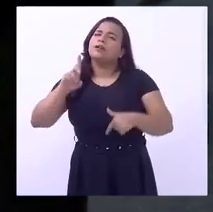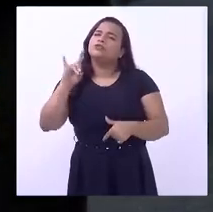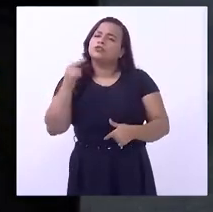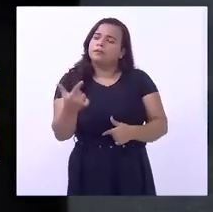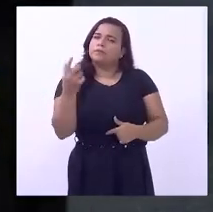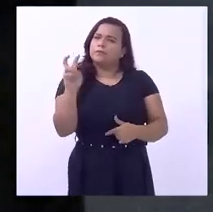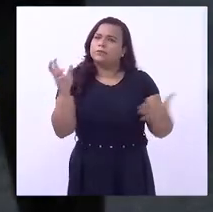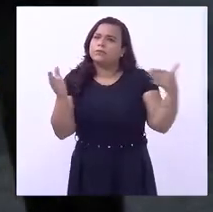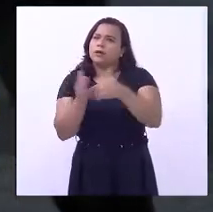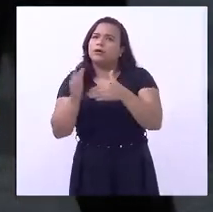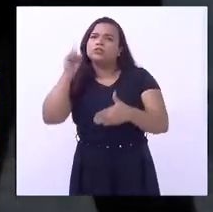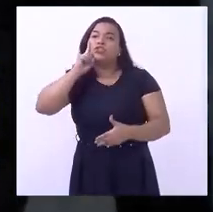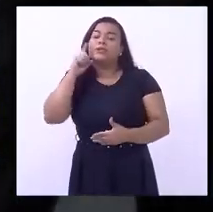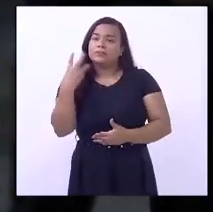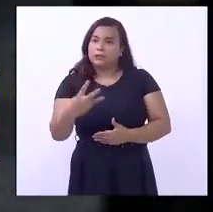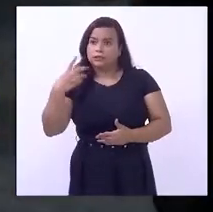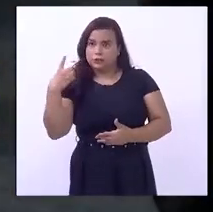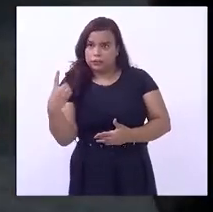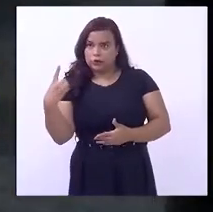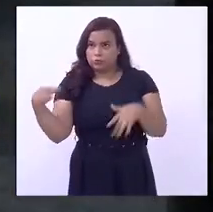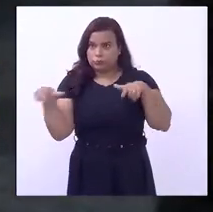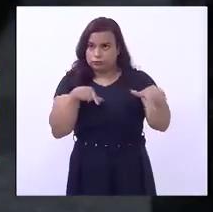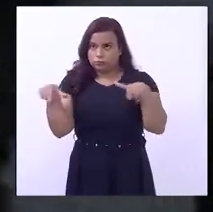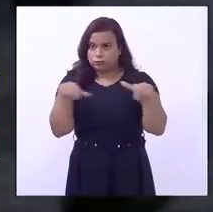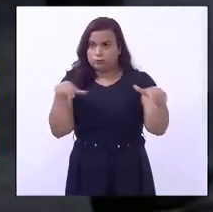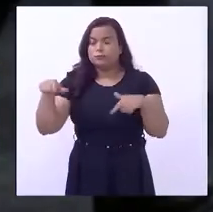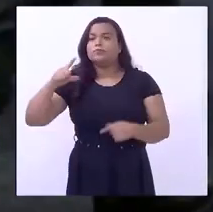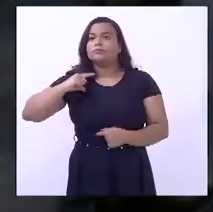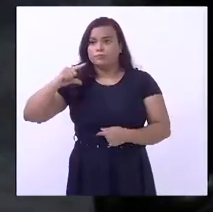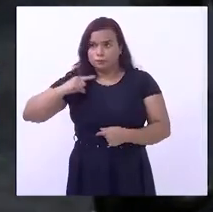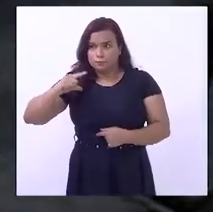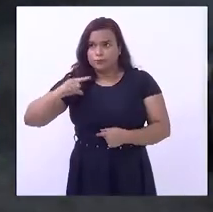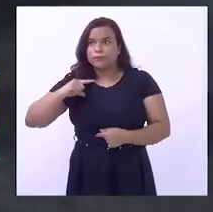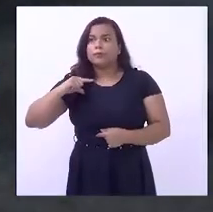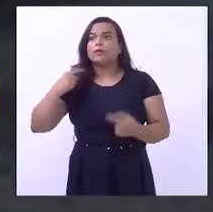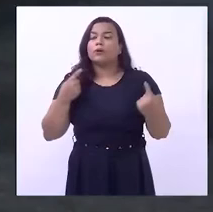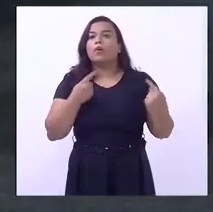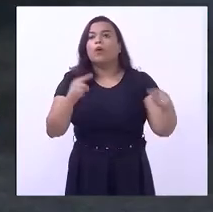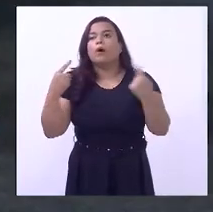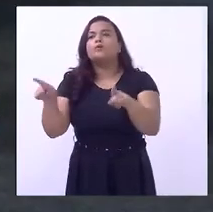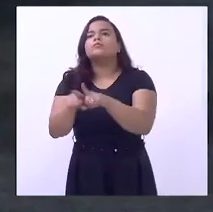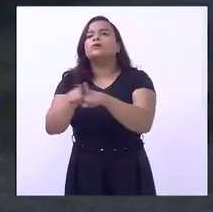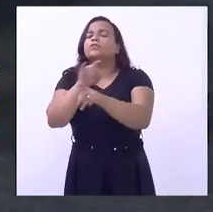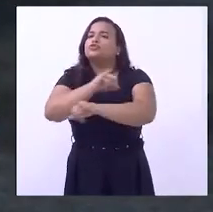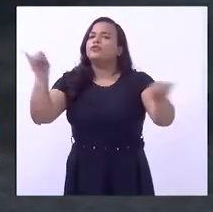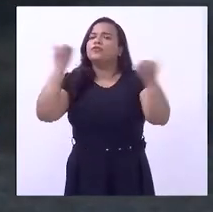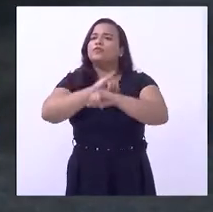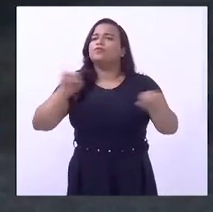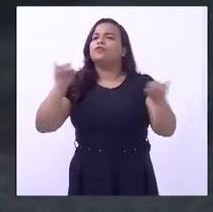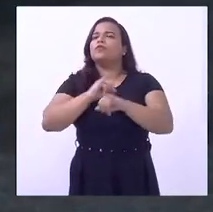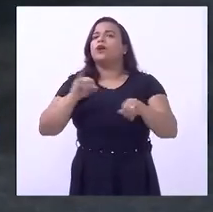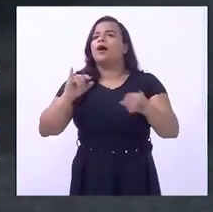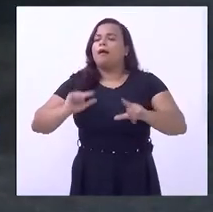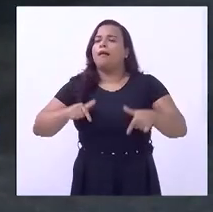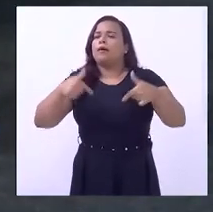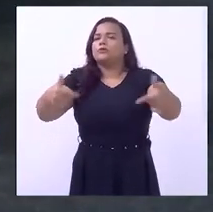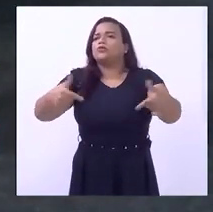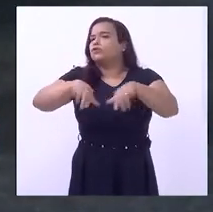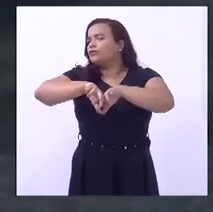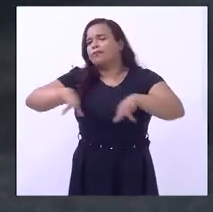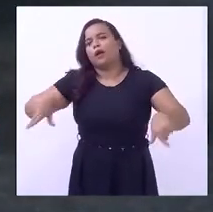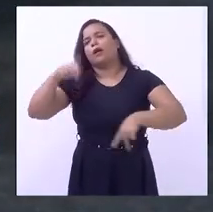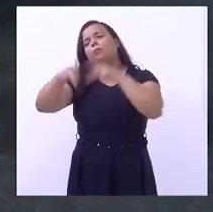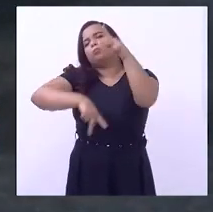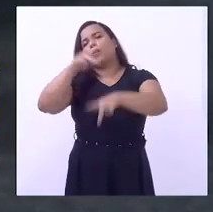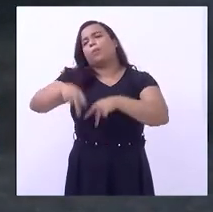o 31, deputados e deputadas, no combate e na divulgação de mecanismos que a